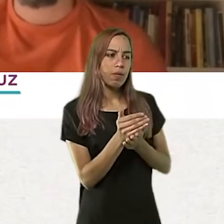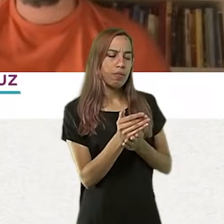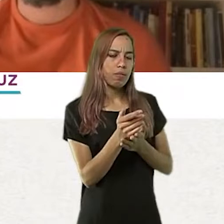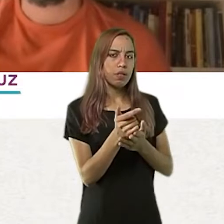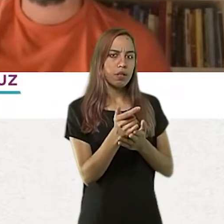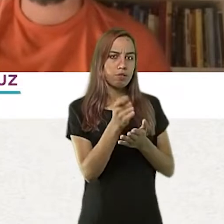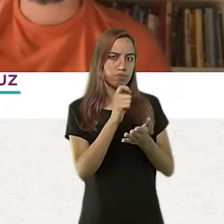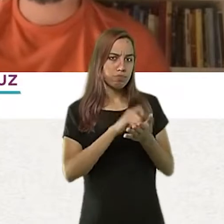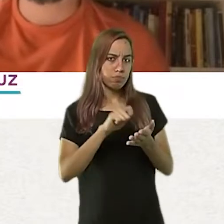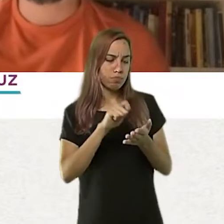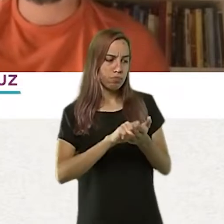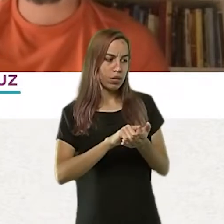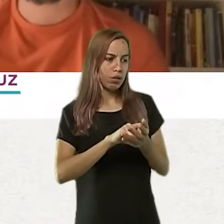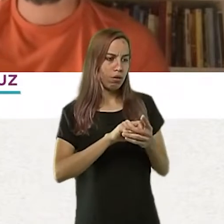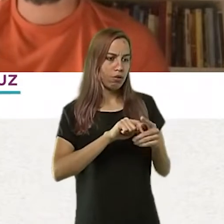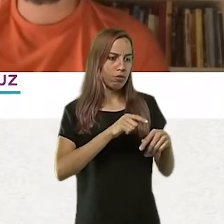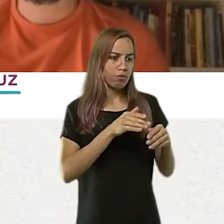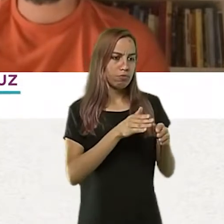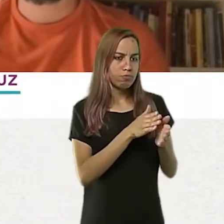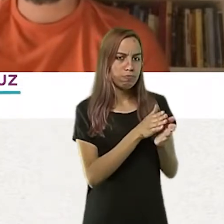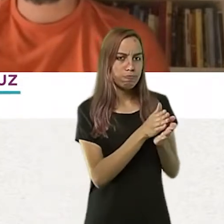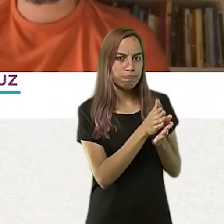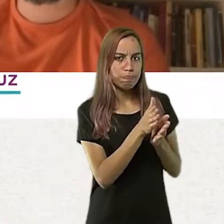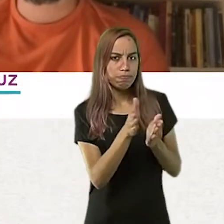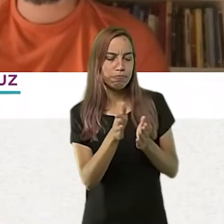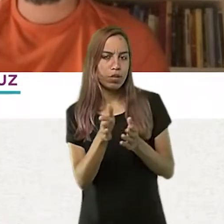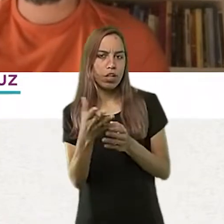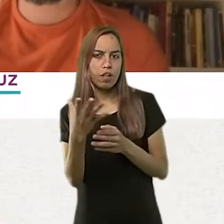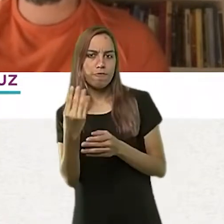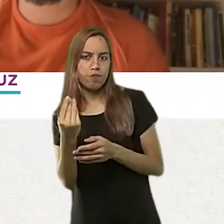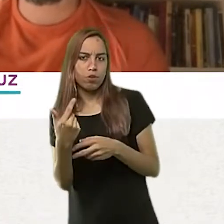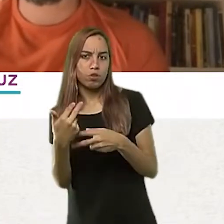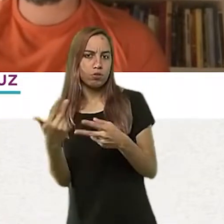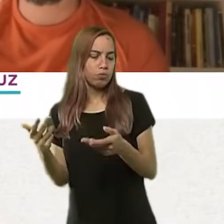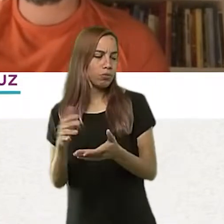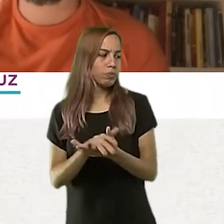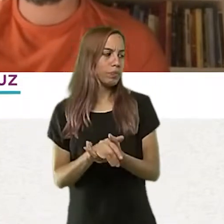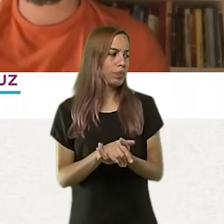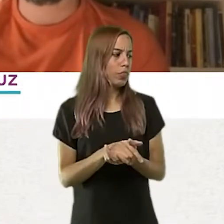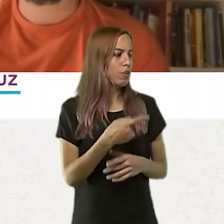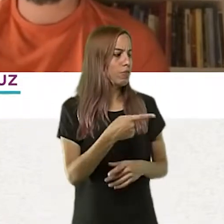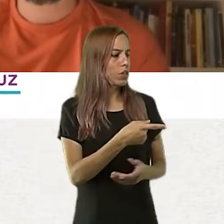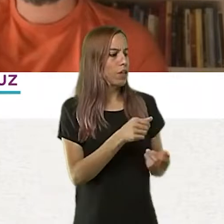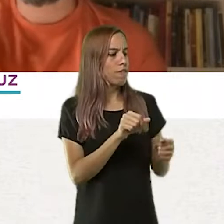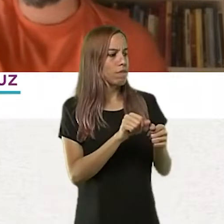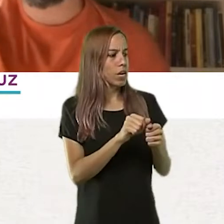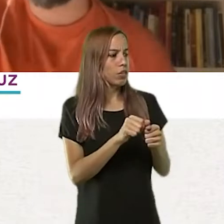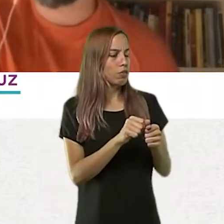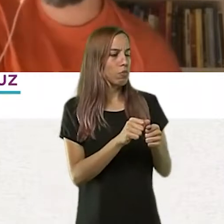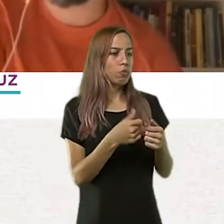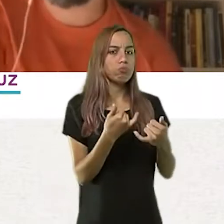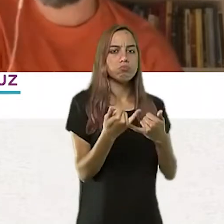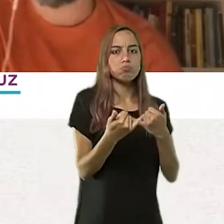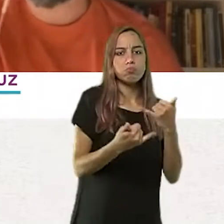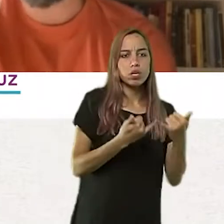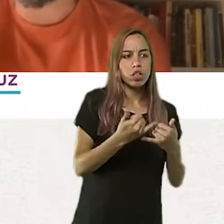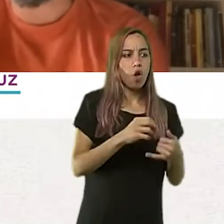isso hoje para você é puro entretenimento ou você encara